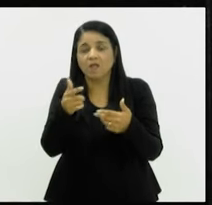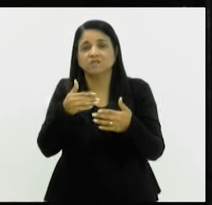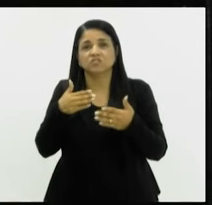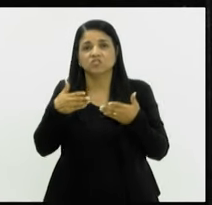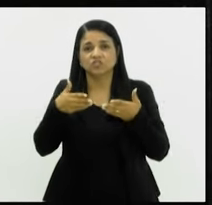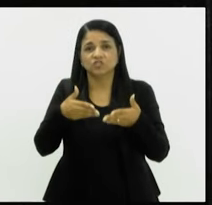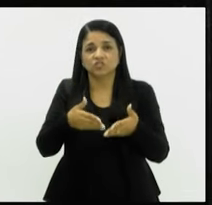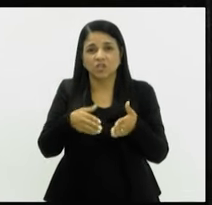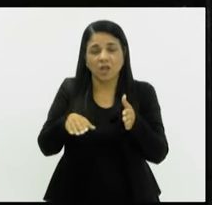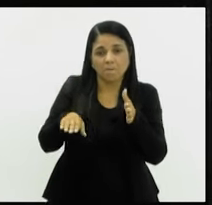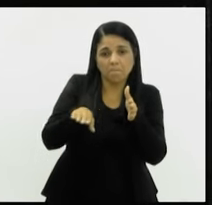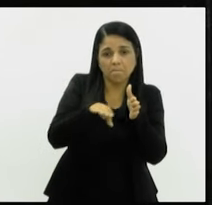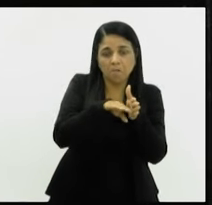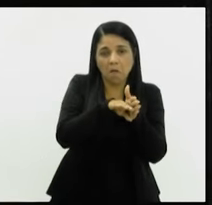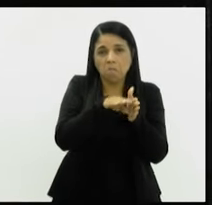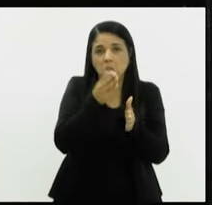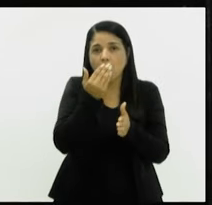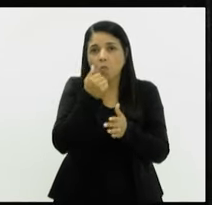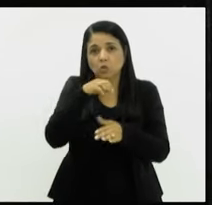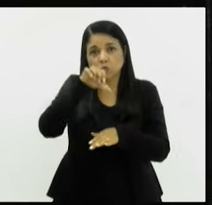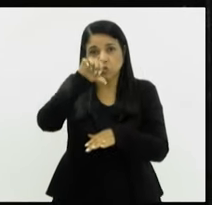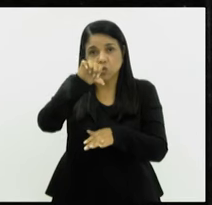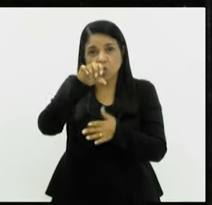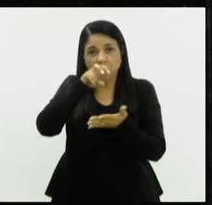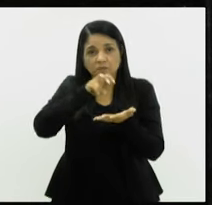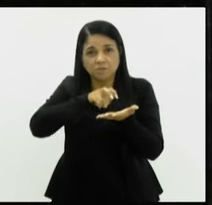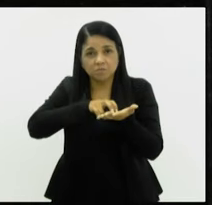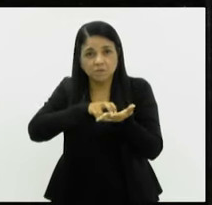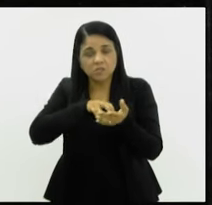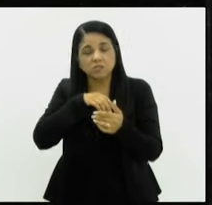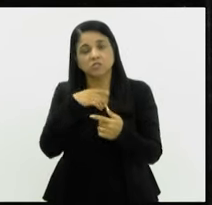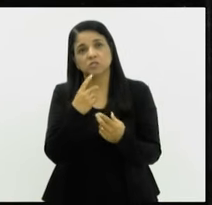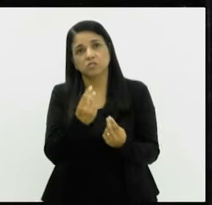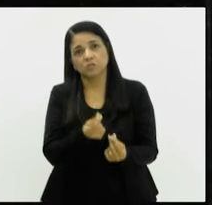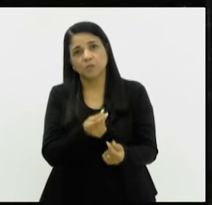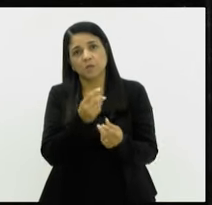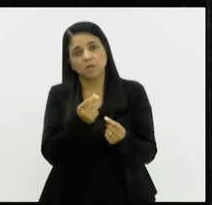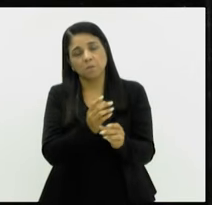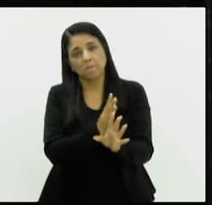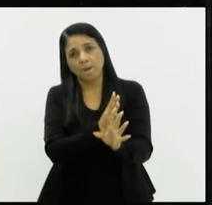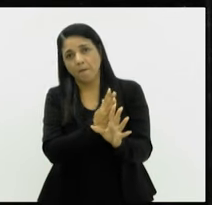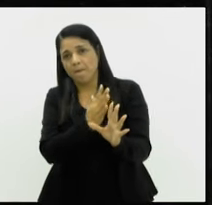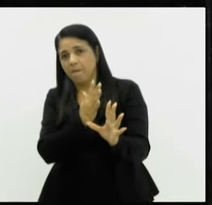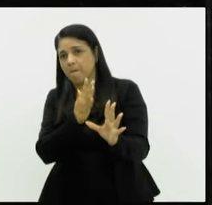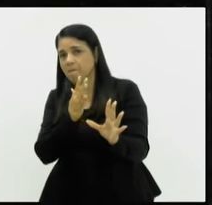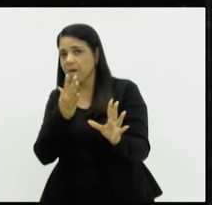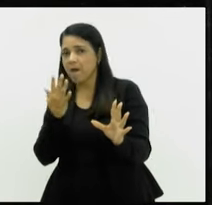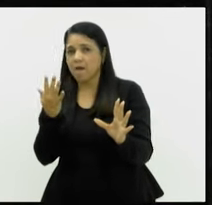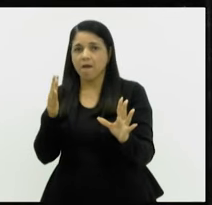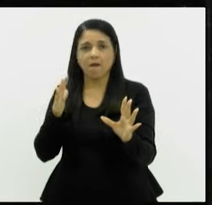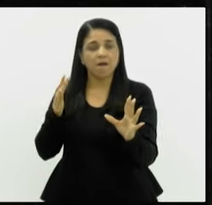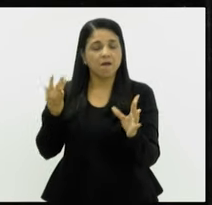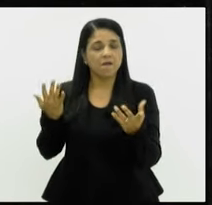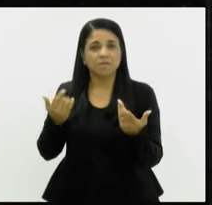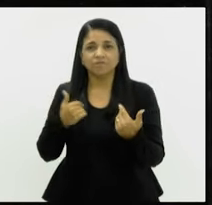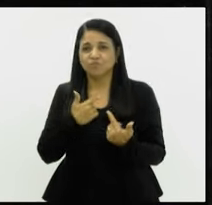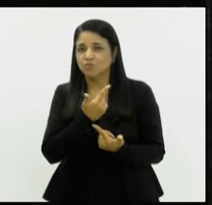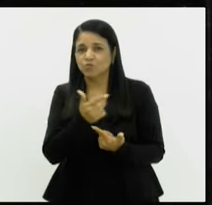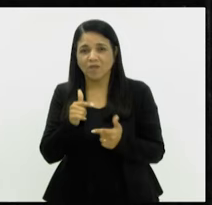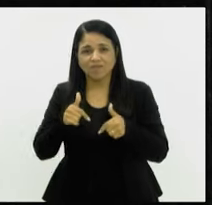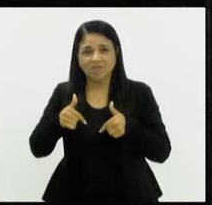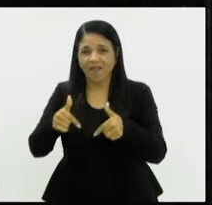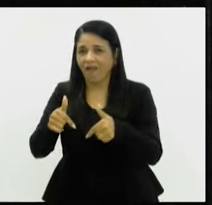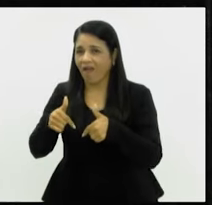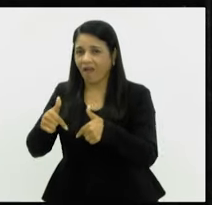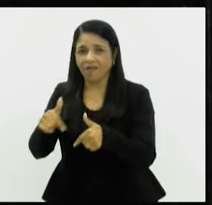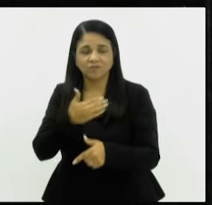almoço às 9 da manhã e ficar esperando na fila esse tempo todo. E não tem nenhum procedimento do governo do Estado. Enquanto a gente vê uma